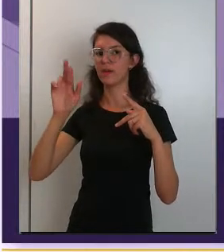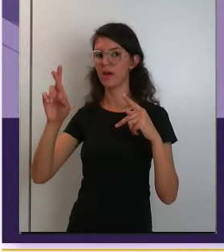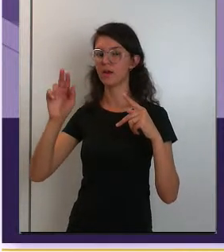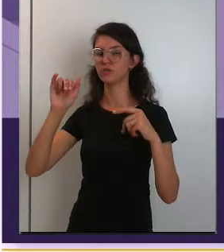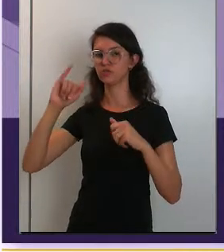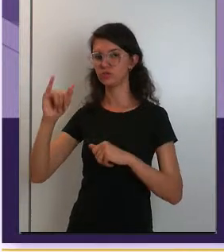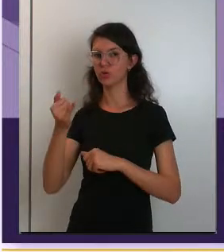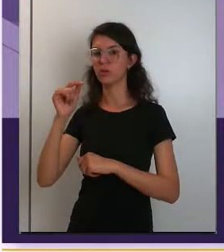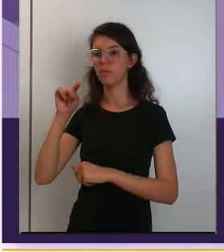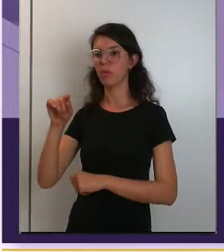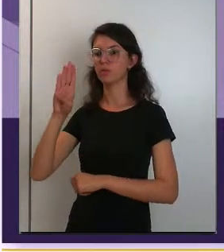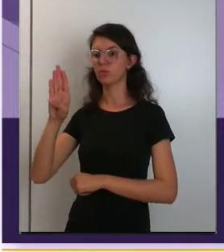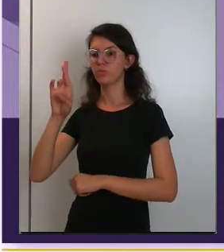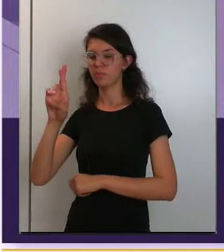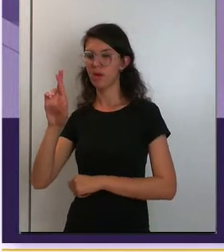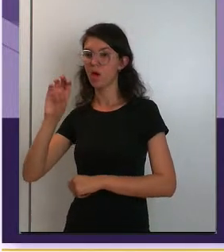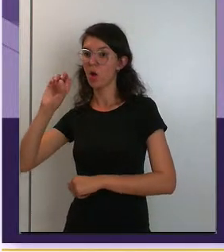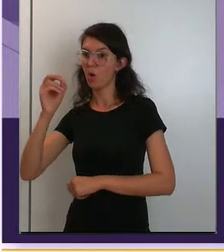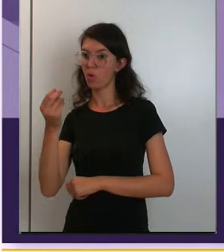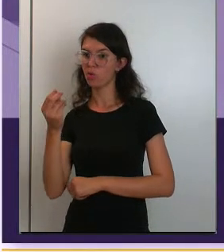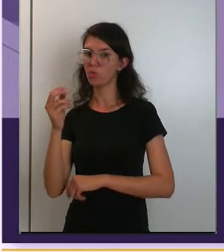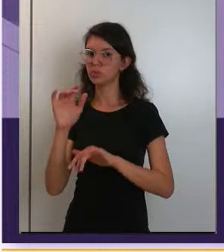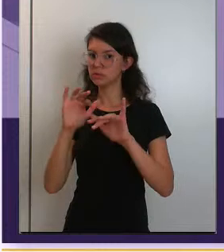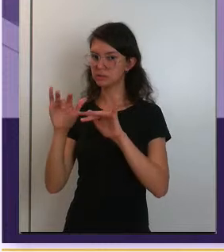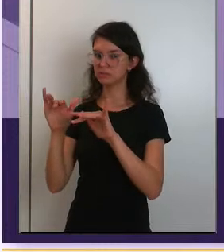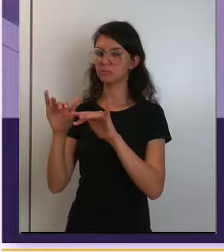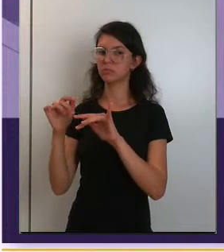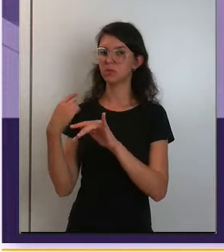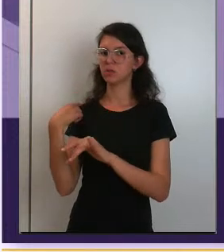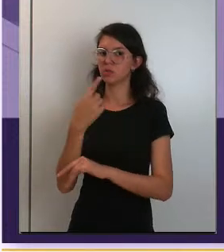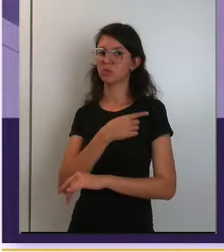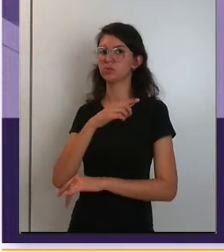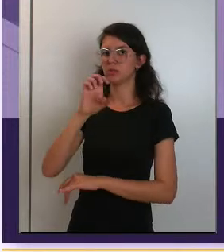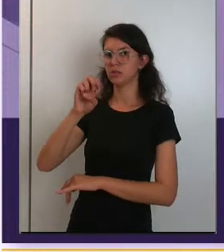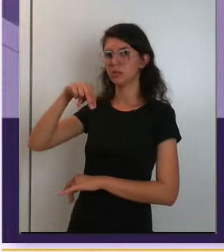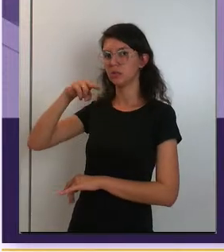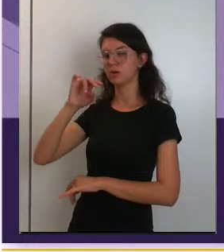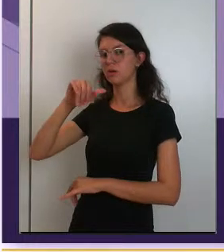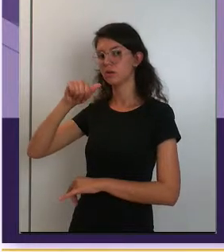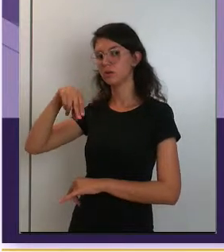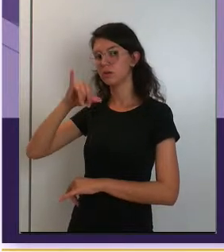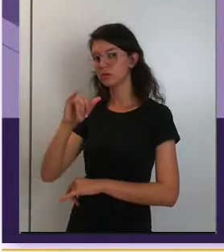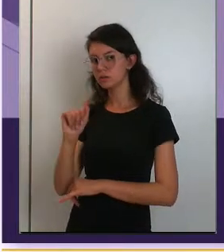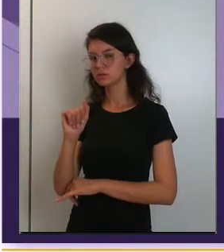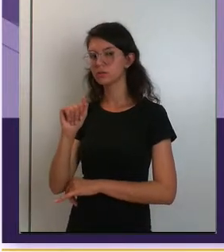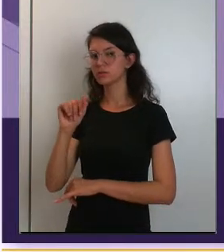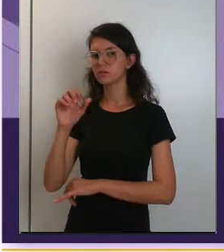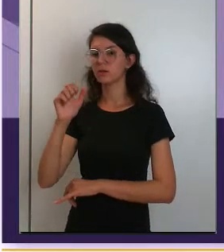nutricao.ufrj.br, ou escrever para a gente no Enani,